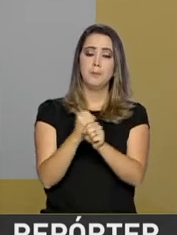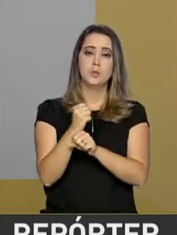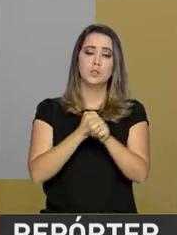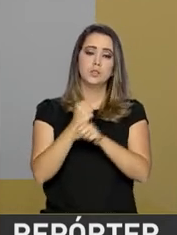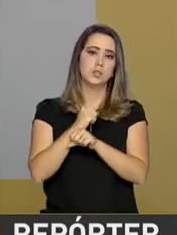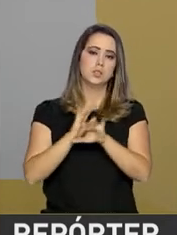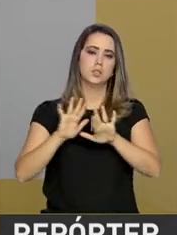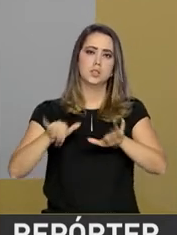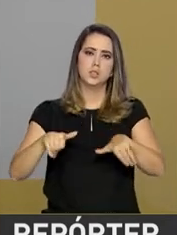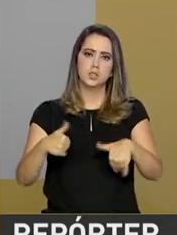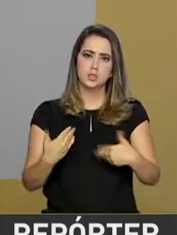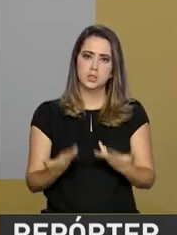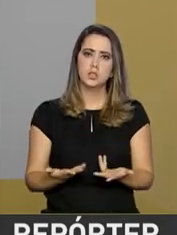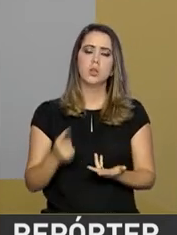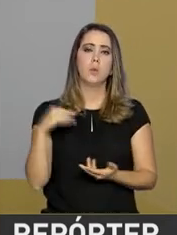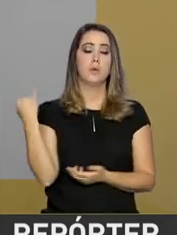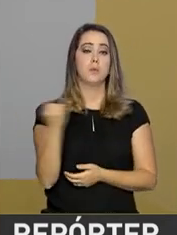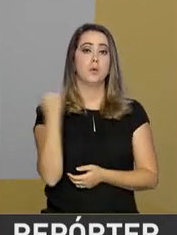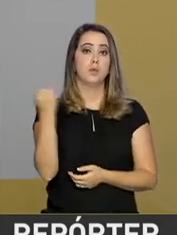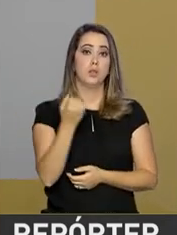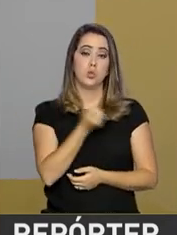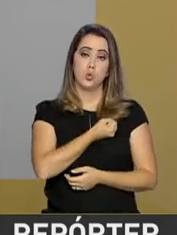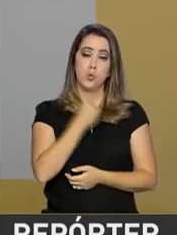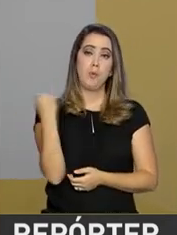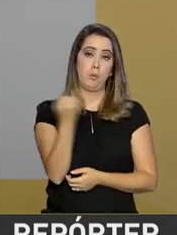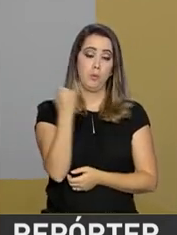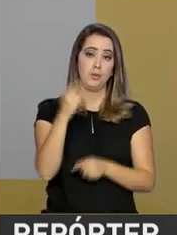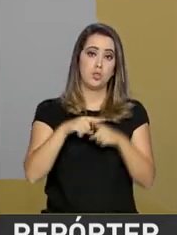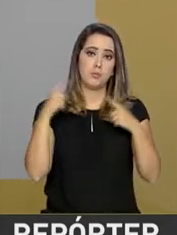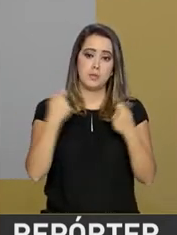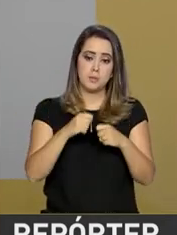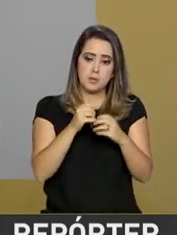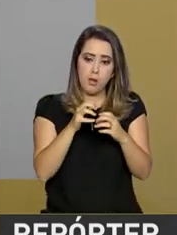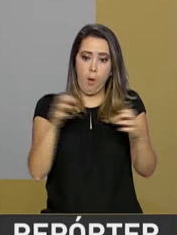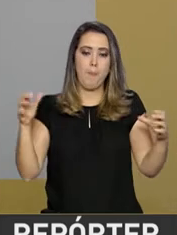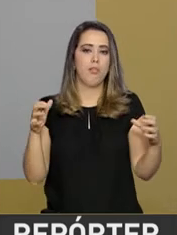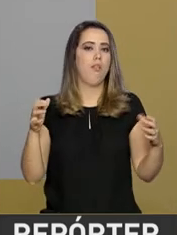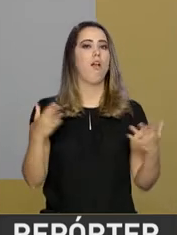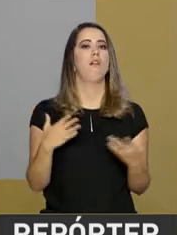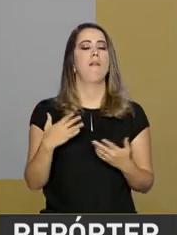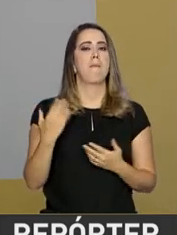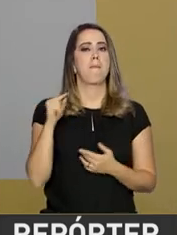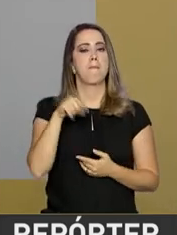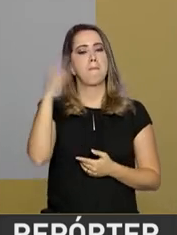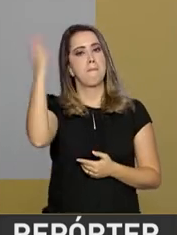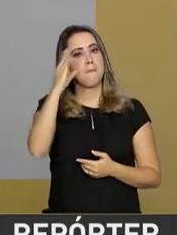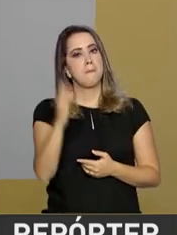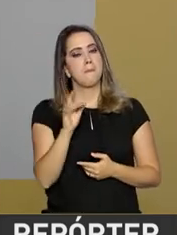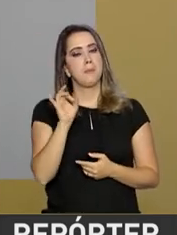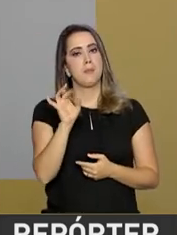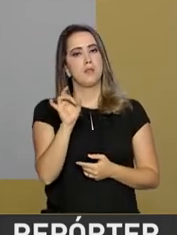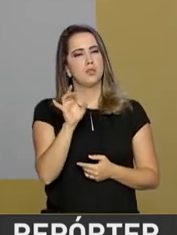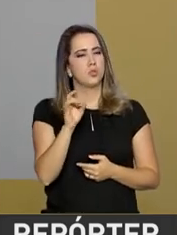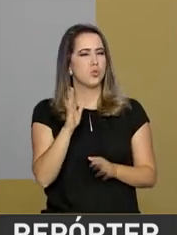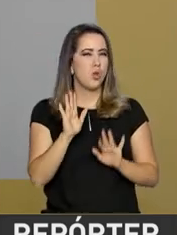portanto, é um volume muito grande, mas que precisa ser ampliado. No Brasil,